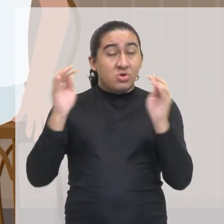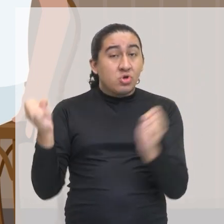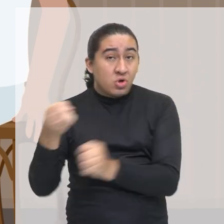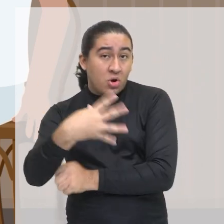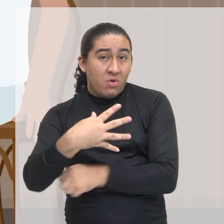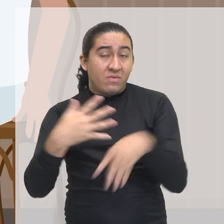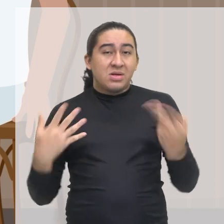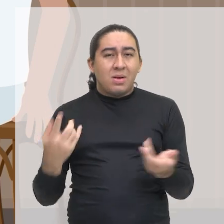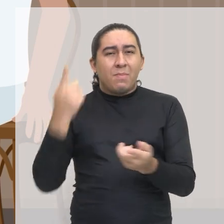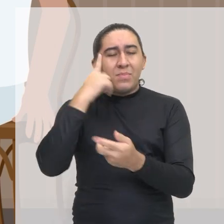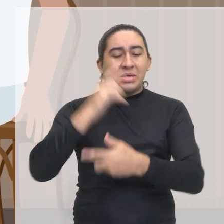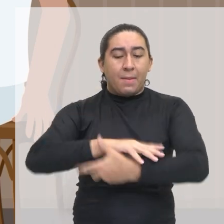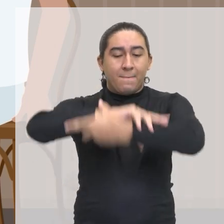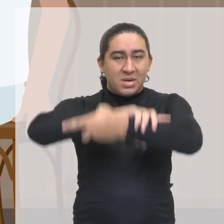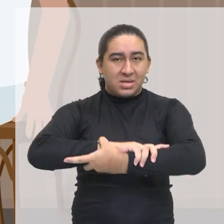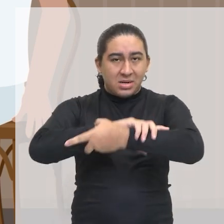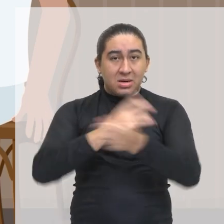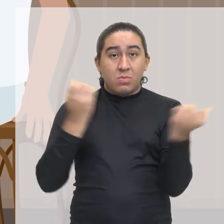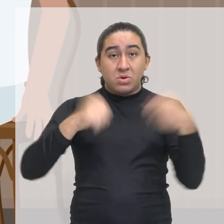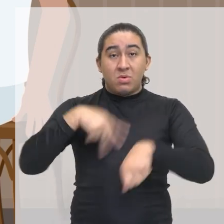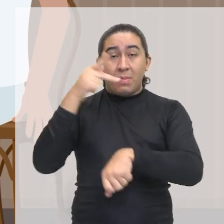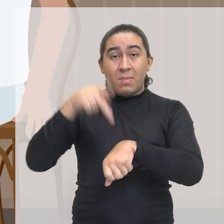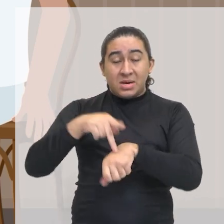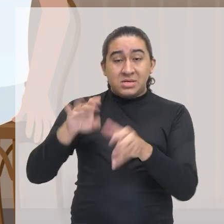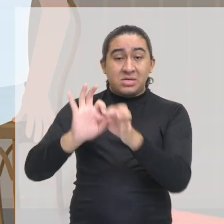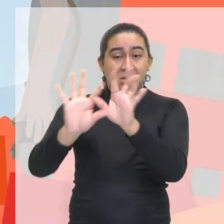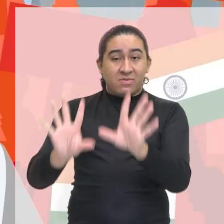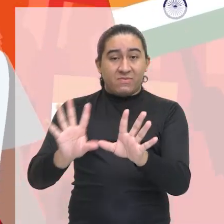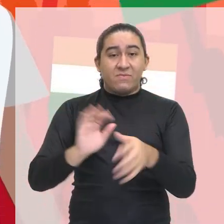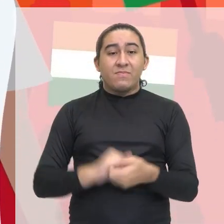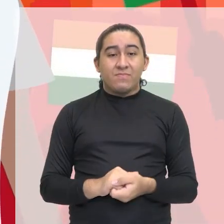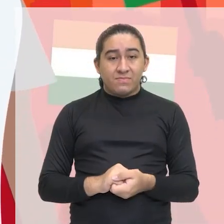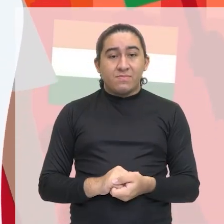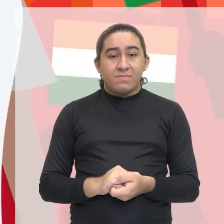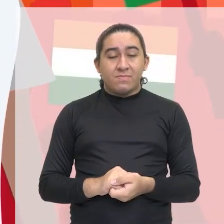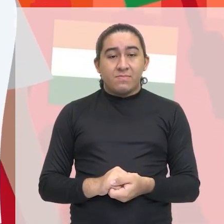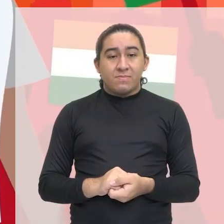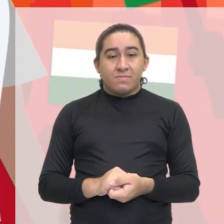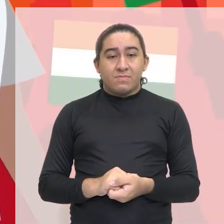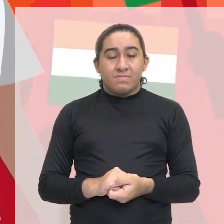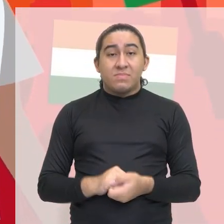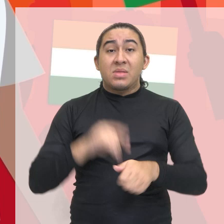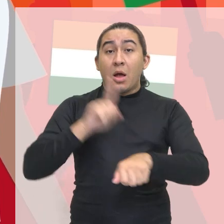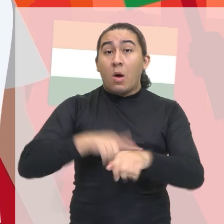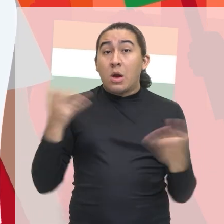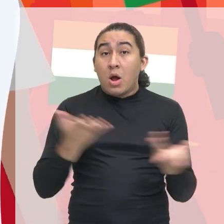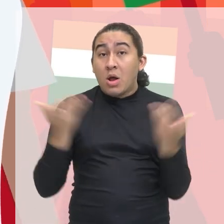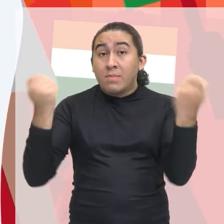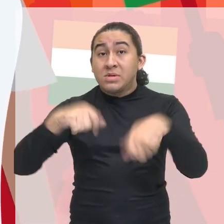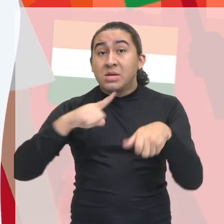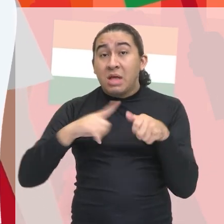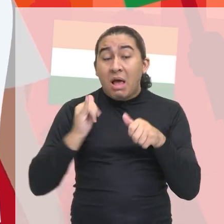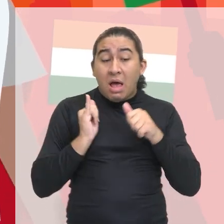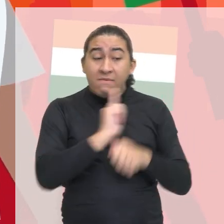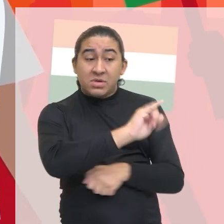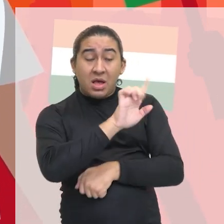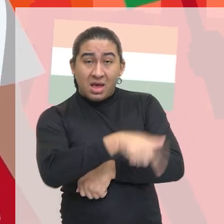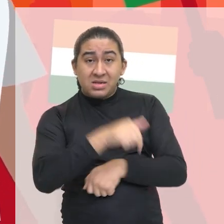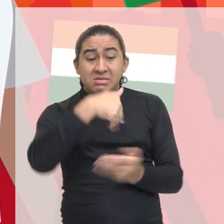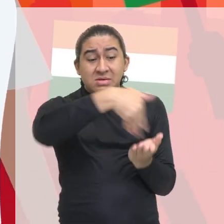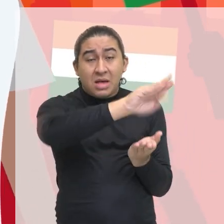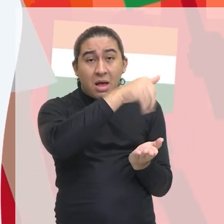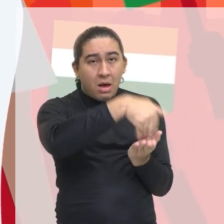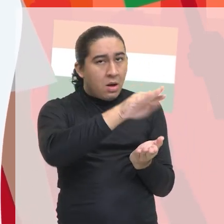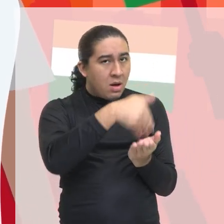formaram uma parceria que moldaria a luta pela independência. A hora é agora. Devemos dizer aos